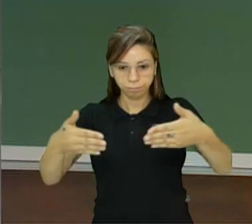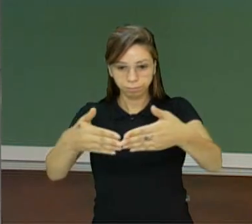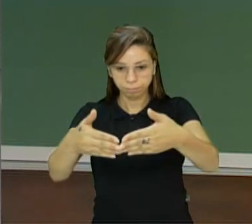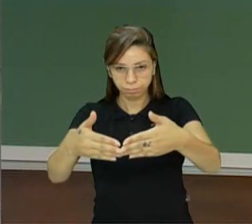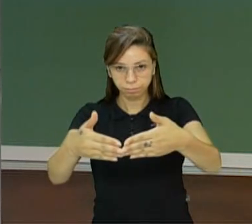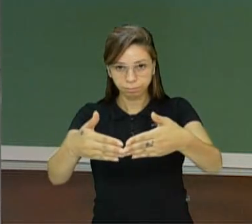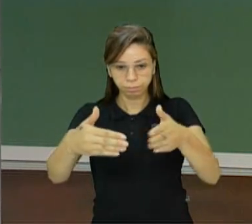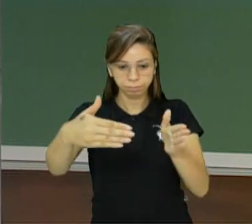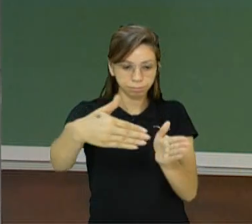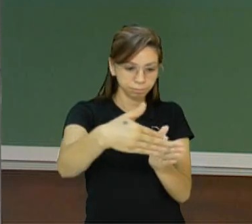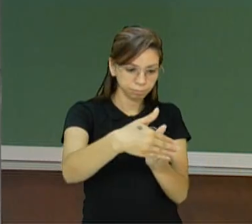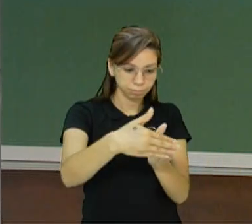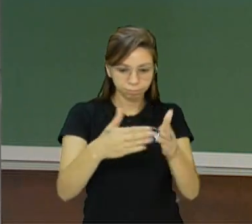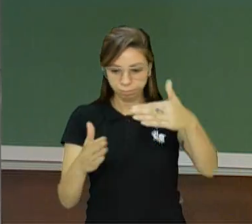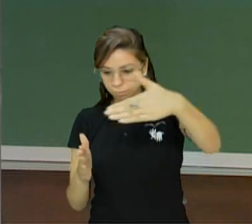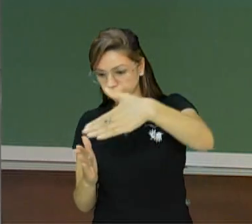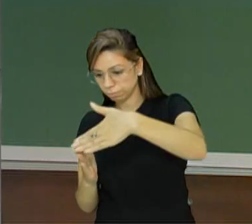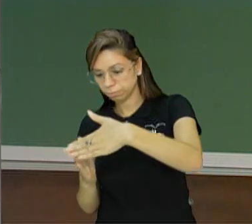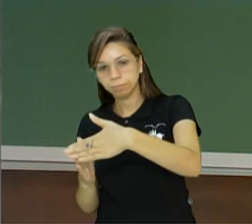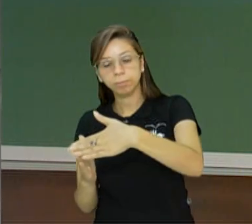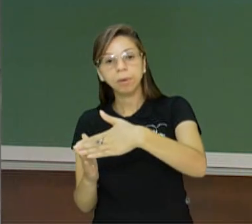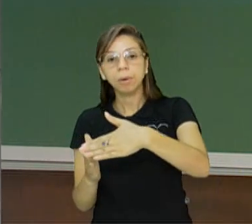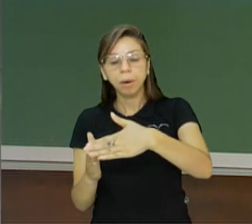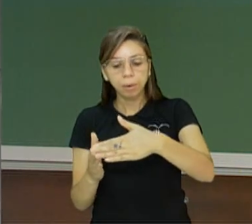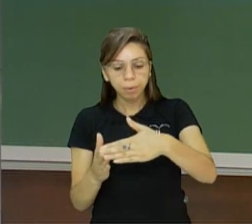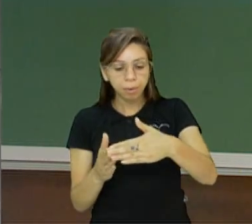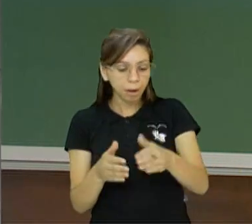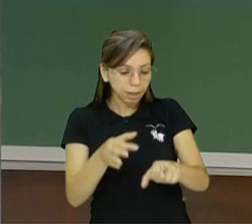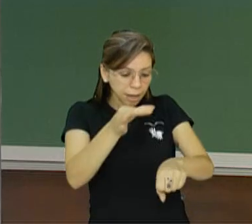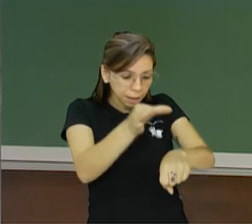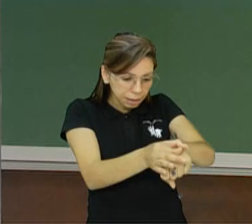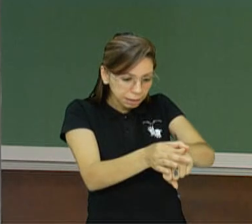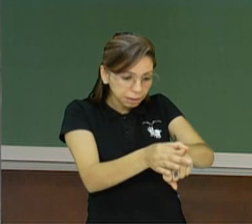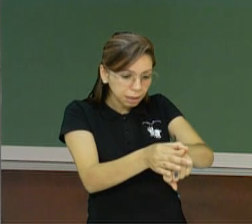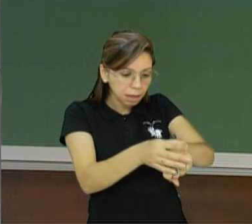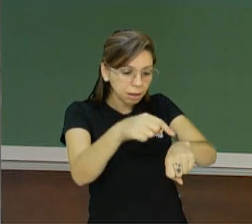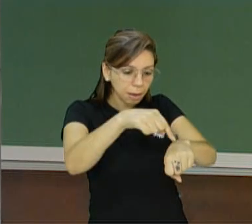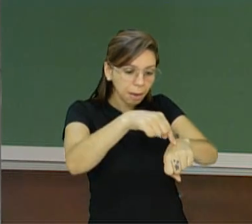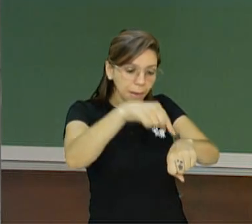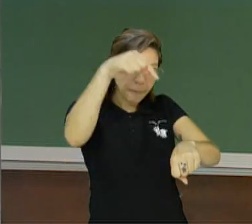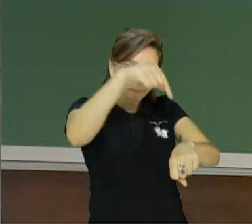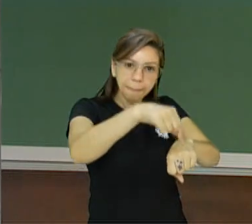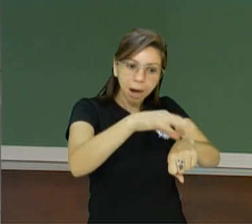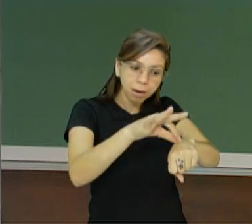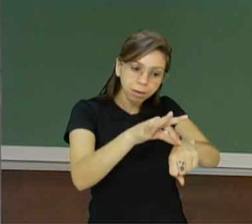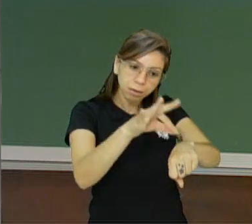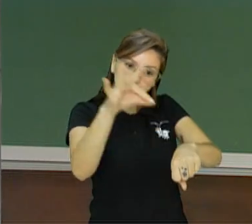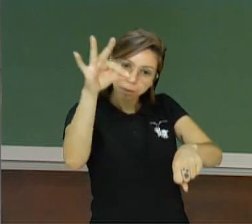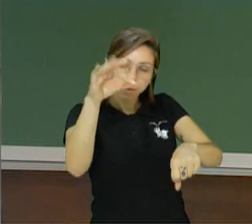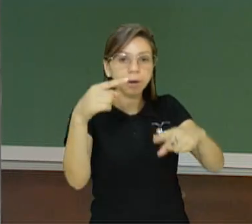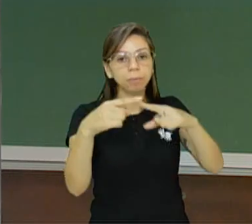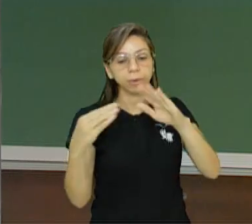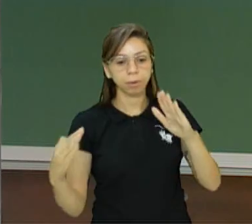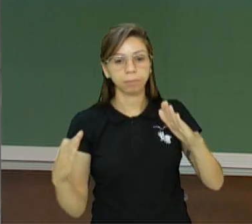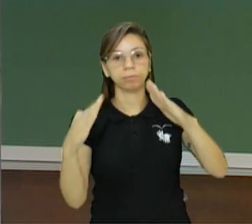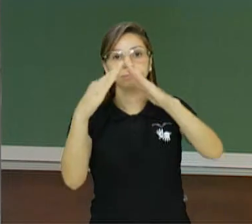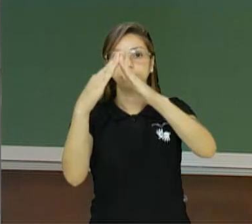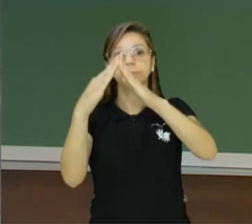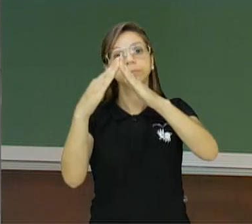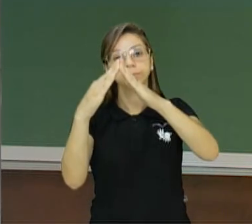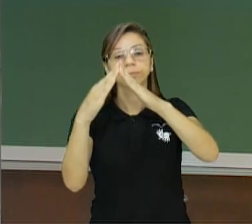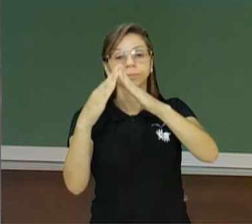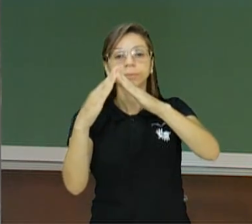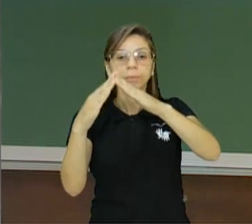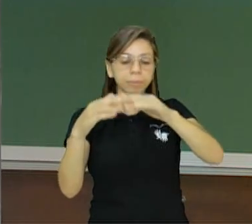que estava embaixo, nós vamos colocar palitinhos inclinados, porque é uma pirâmide, eles vão ter que se juntar.